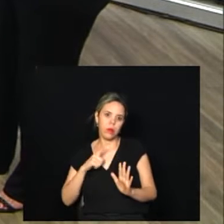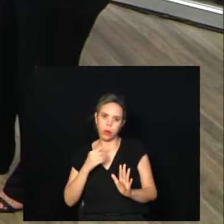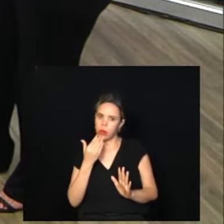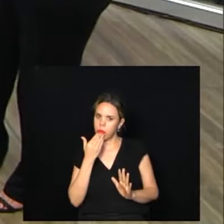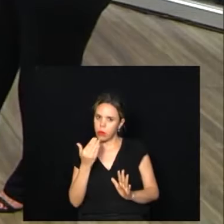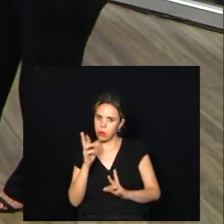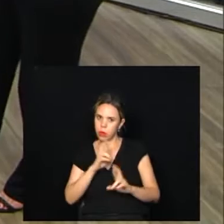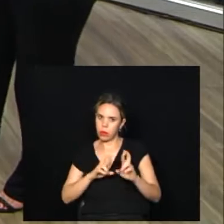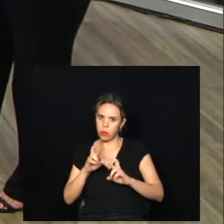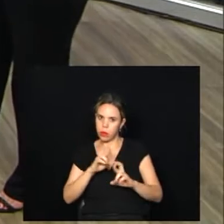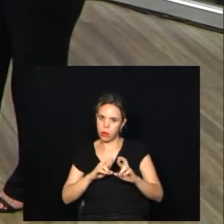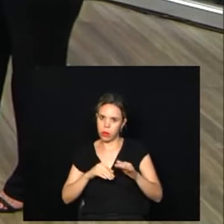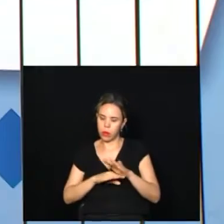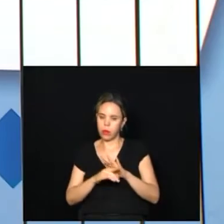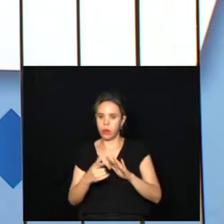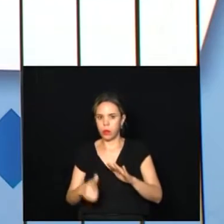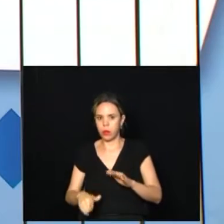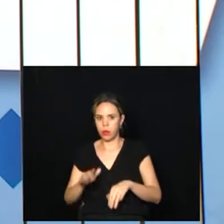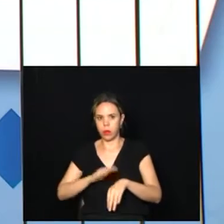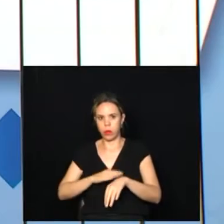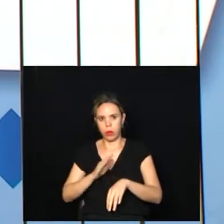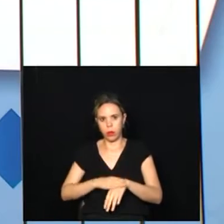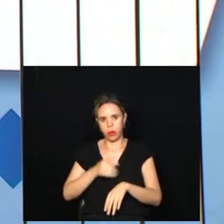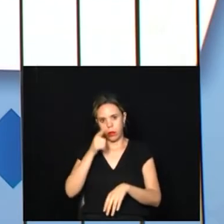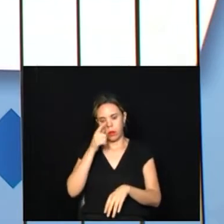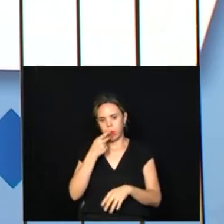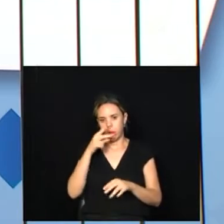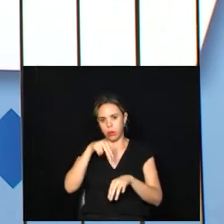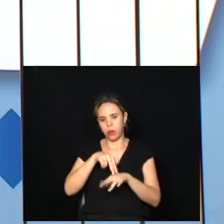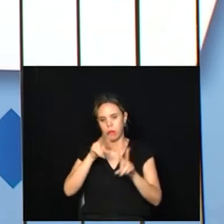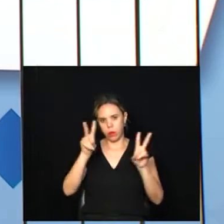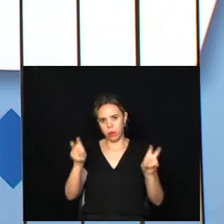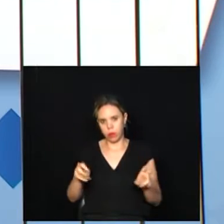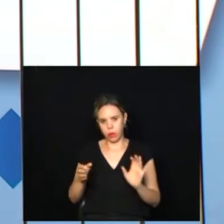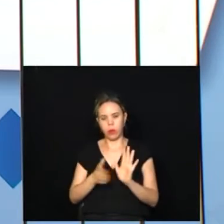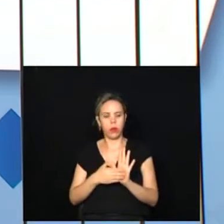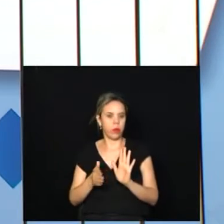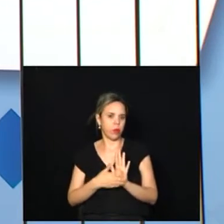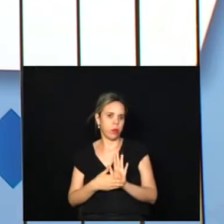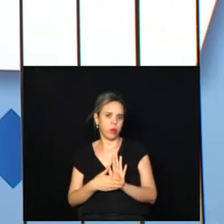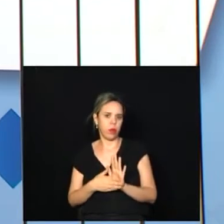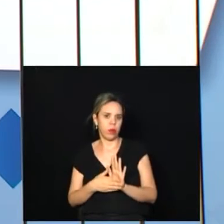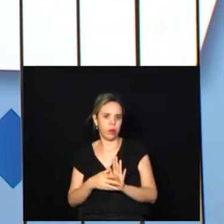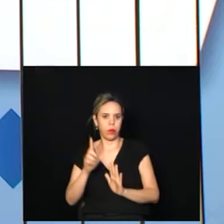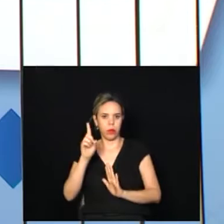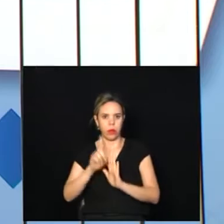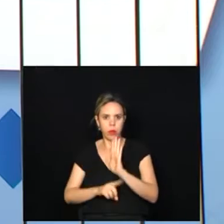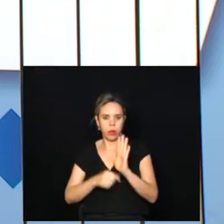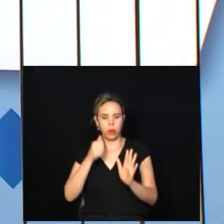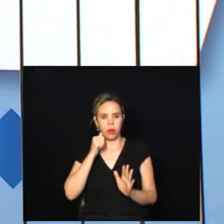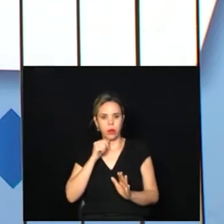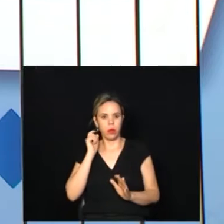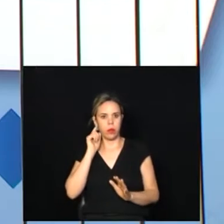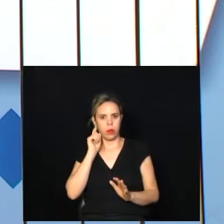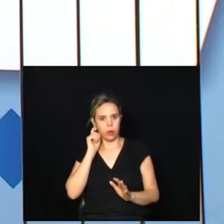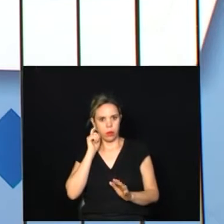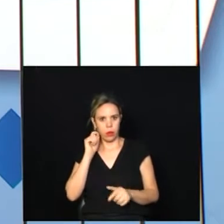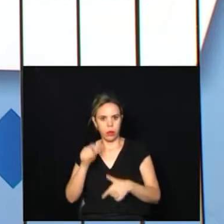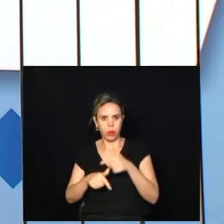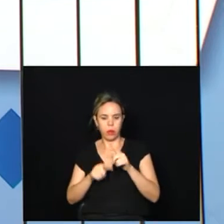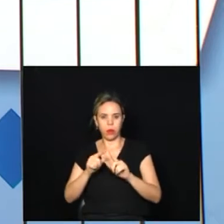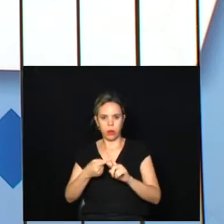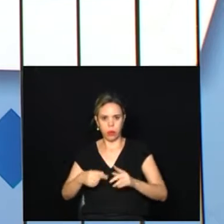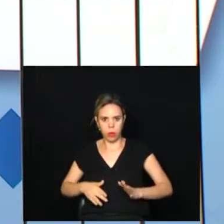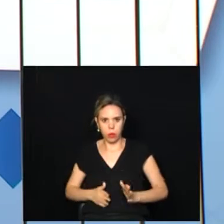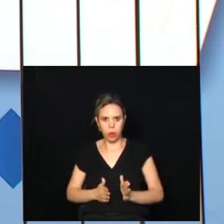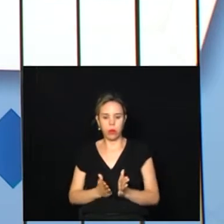pedido de vistas, mas o autor falou sobre essa proposta que dá o direito das mulheres em trabalho de